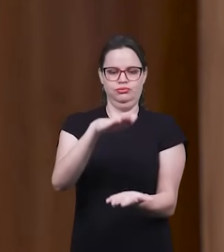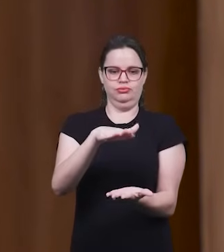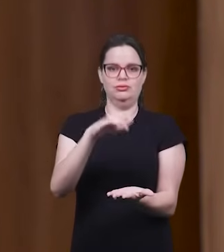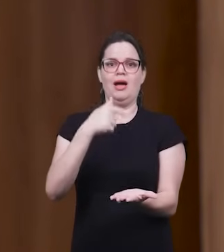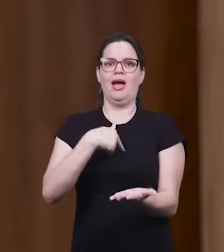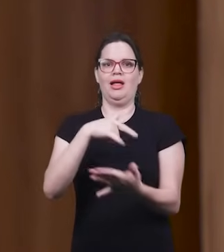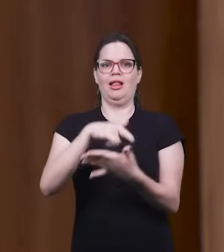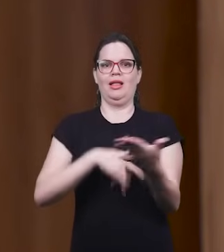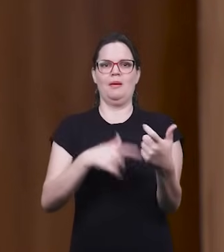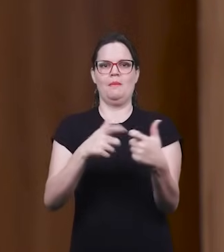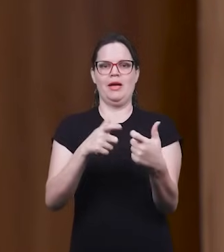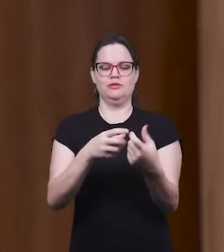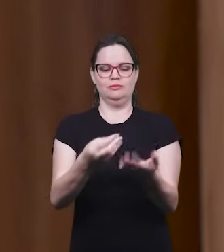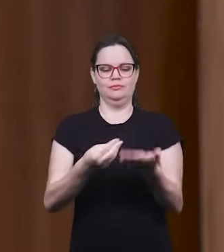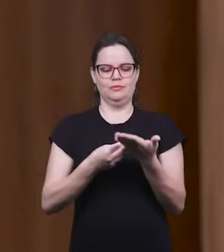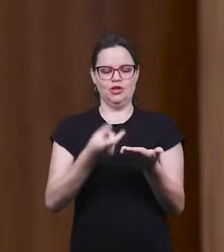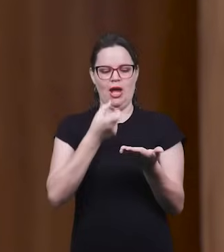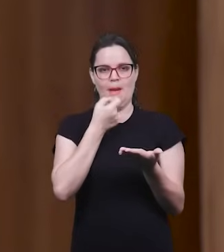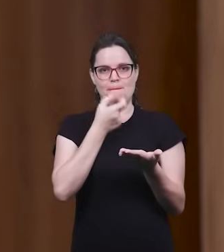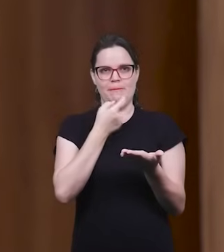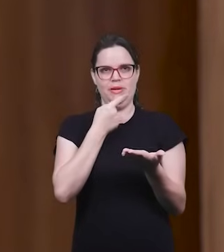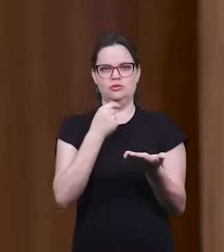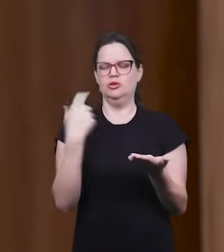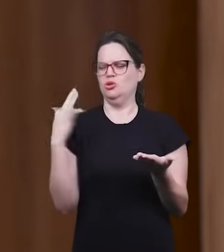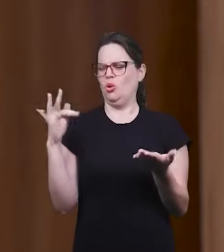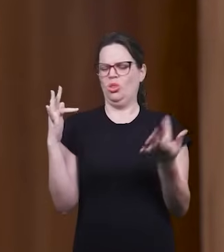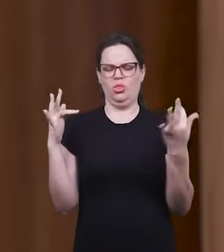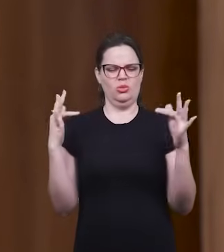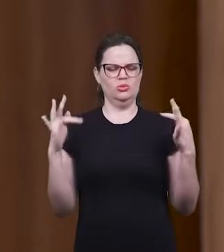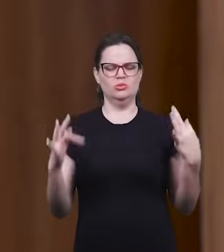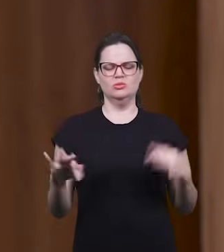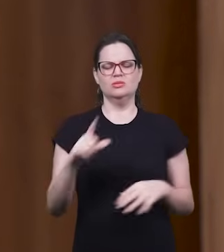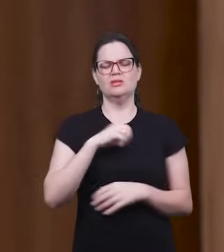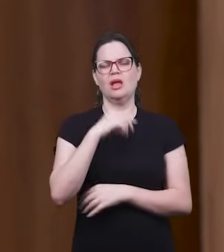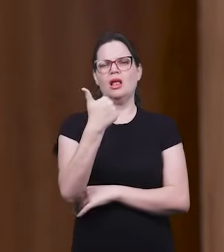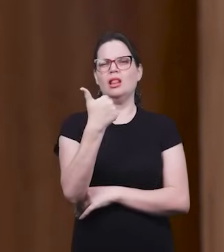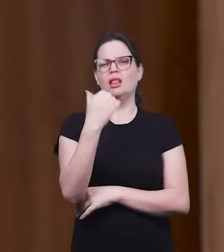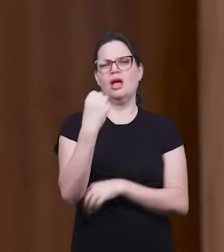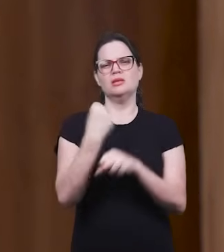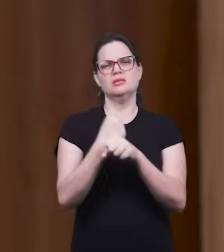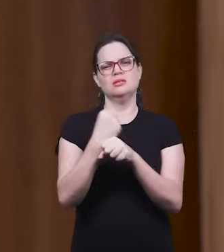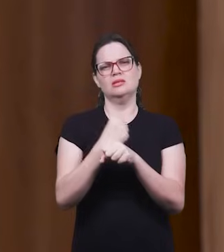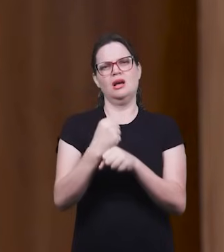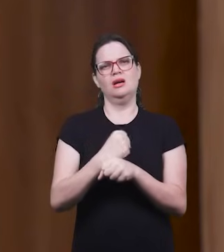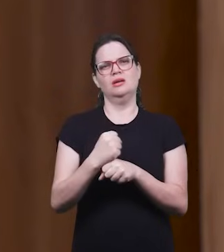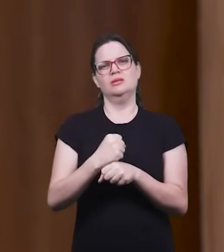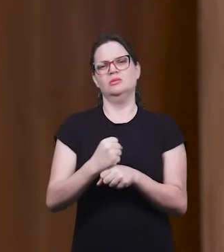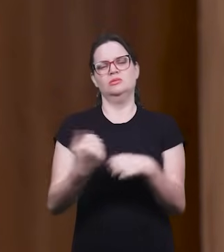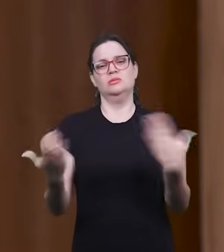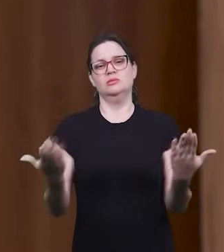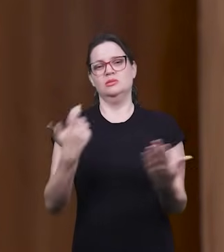receita. Coitada. Dor. Ela disse assim, eu estou há 10 anos